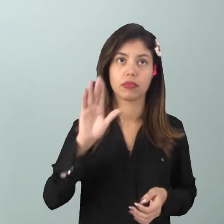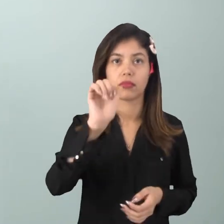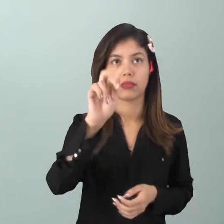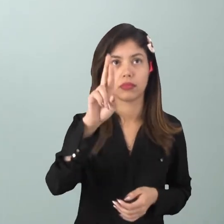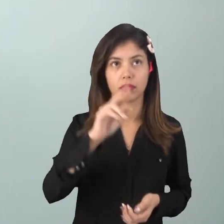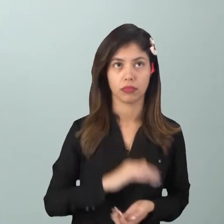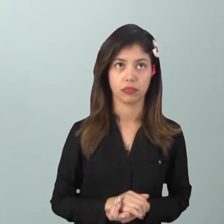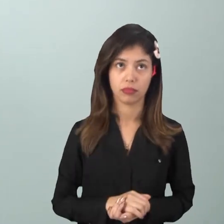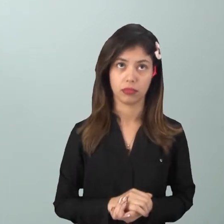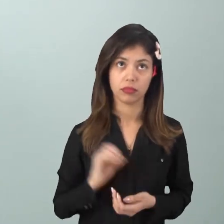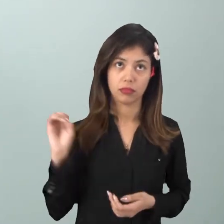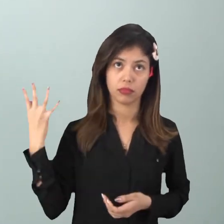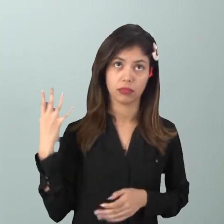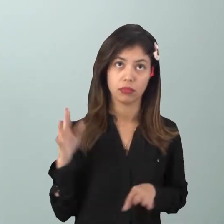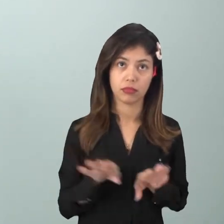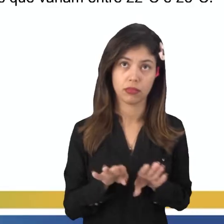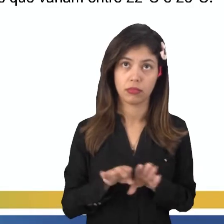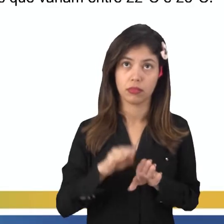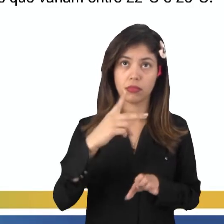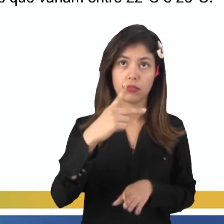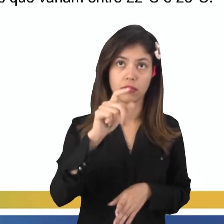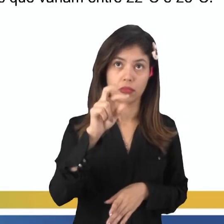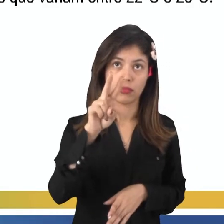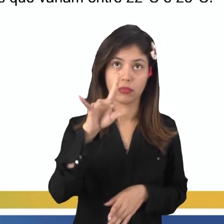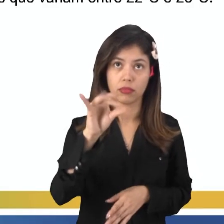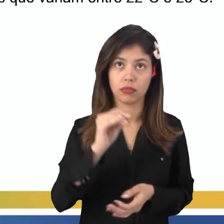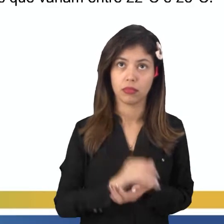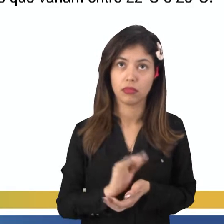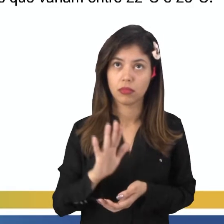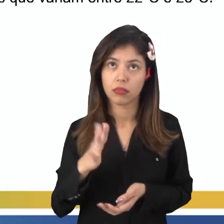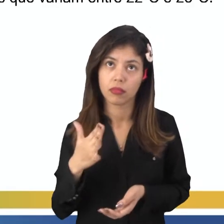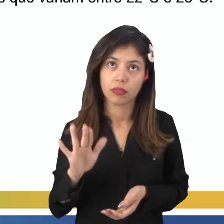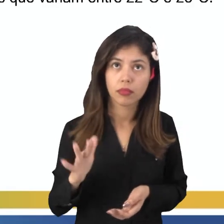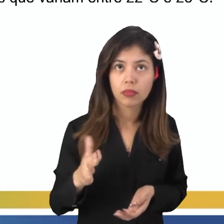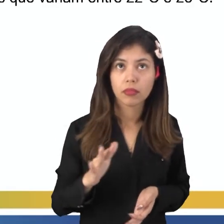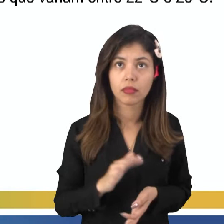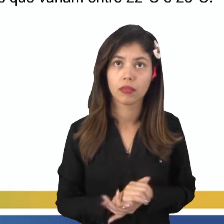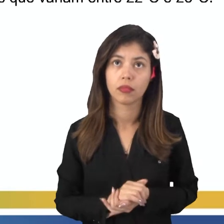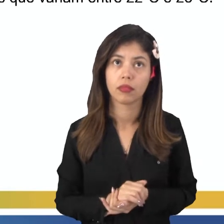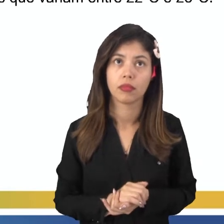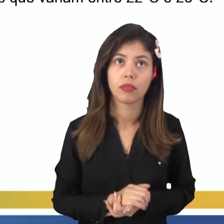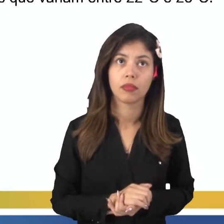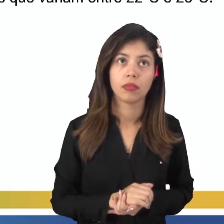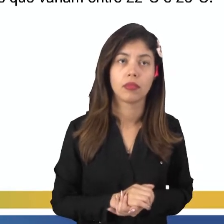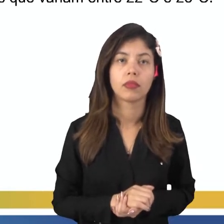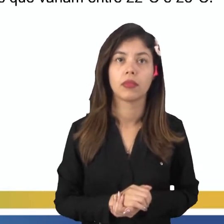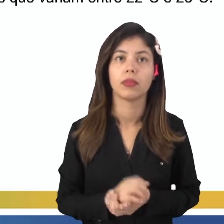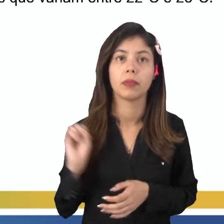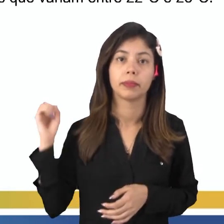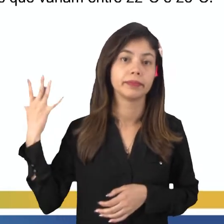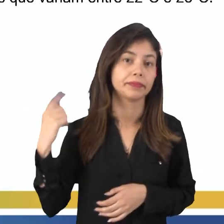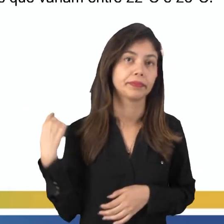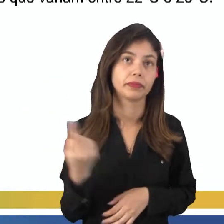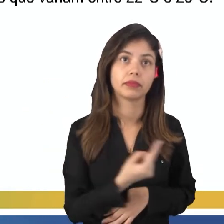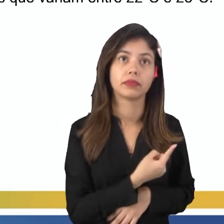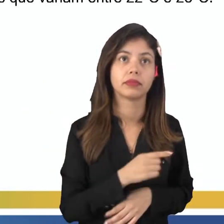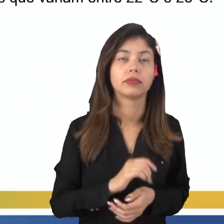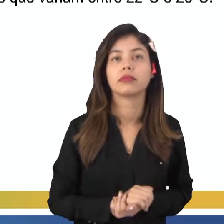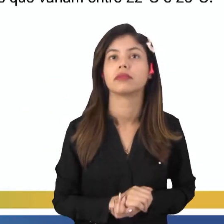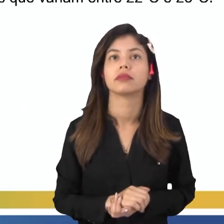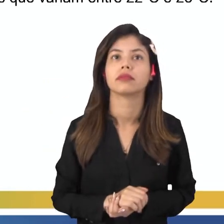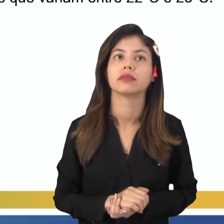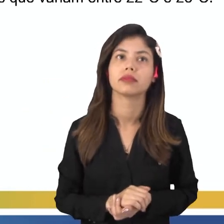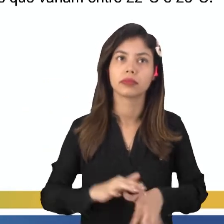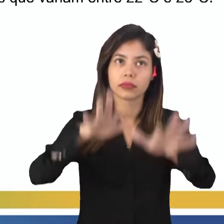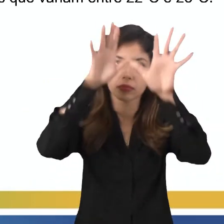do ar. E aí nós temos o caso da pluviosidade, quantos milímetros anual acontece na região. Eu queria